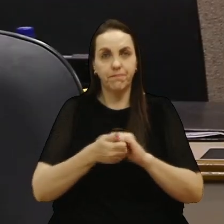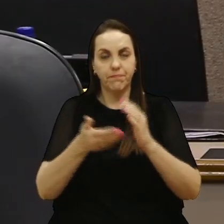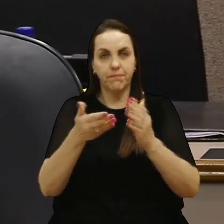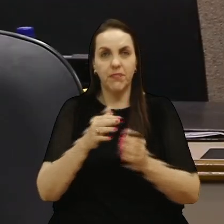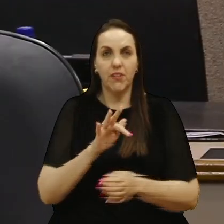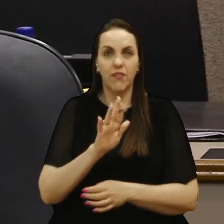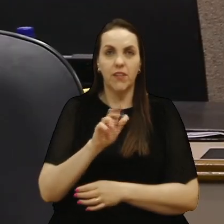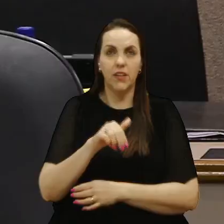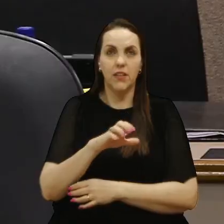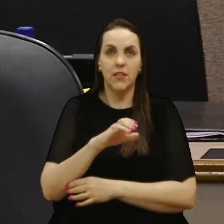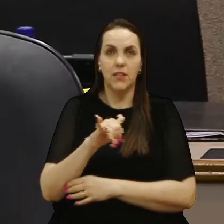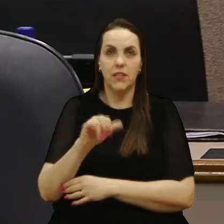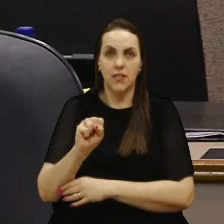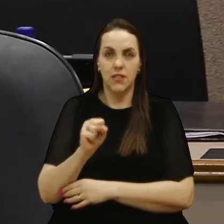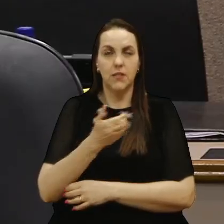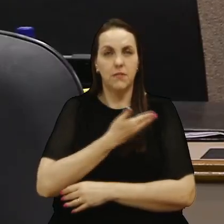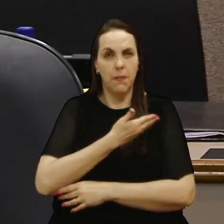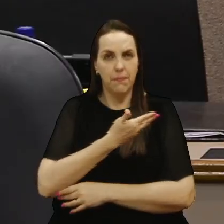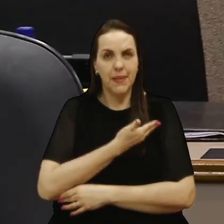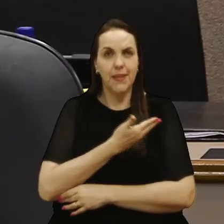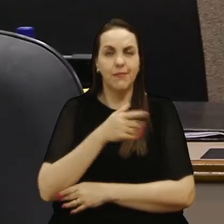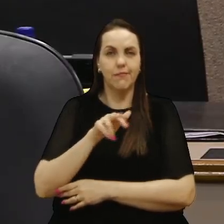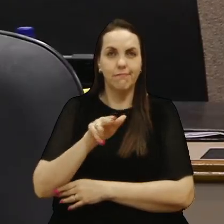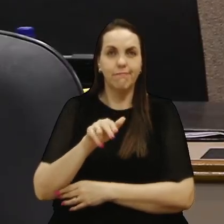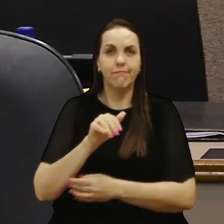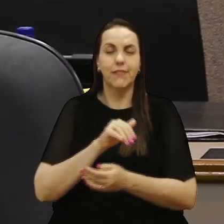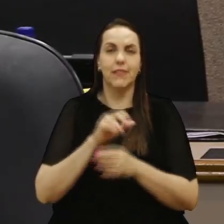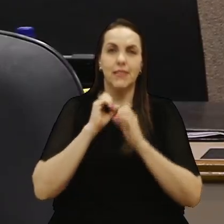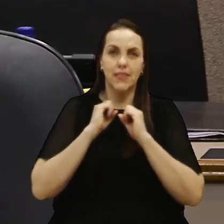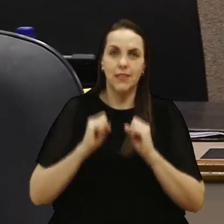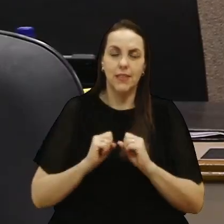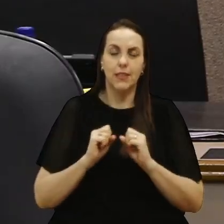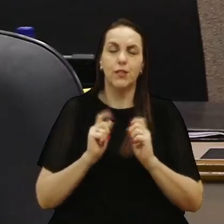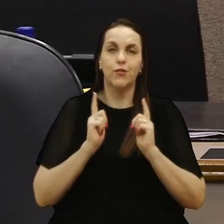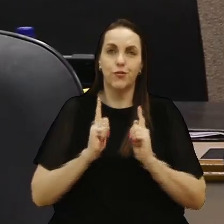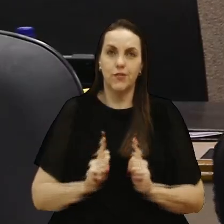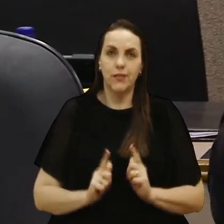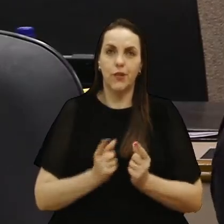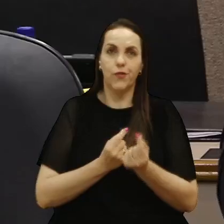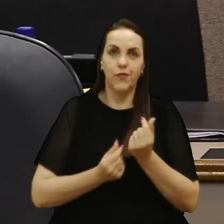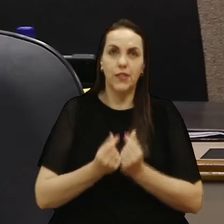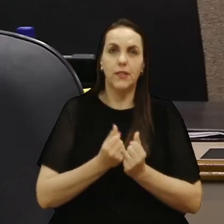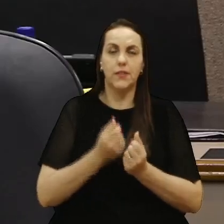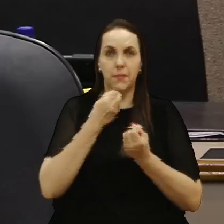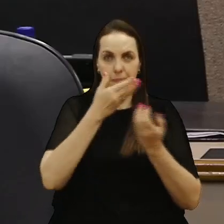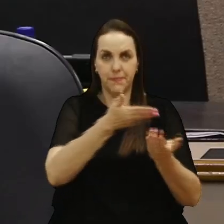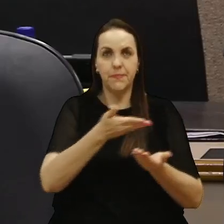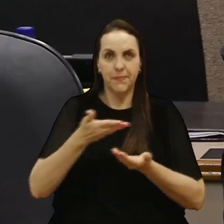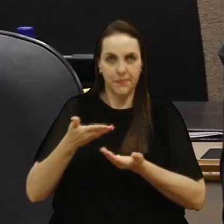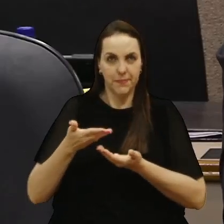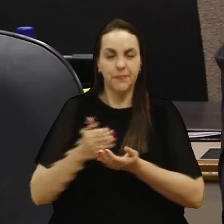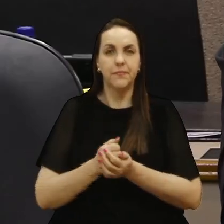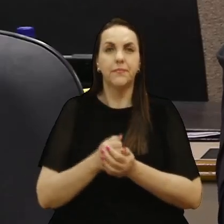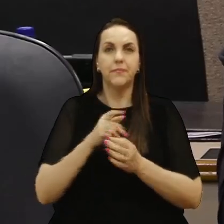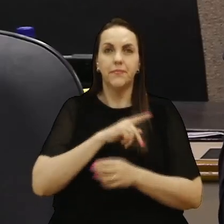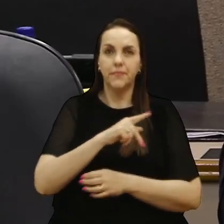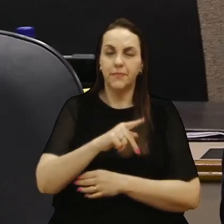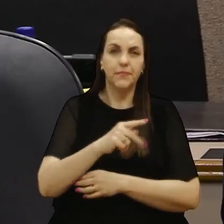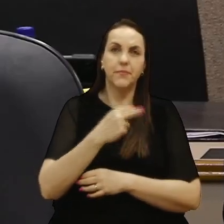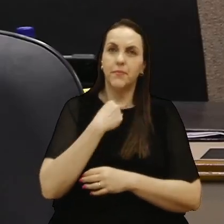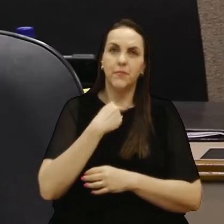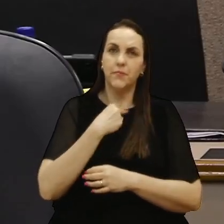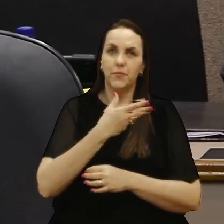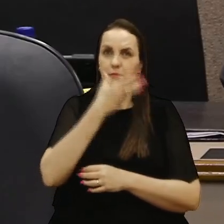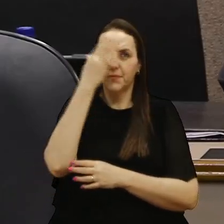nosso amigo, irmão também da Secretaria de Gestão e Finanças, sejam muito bem-vindos. Senhor presidente, eu não poderia deixar de falar hoje